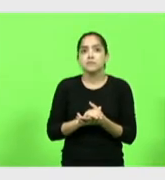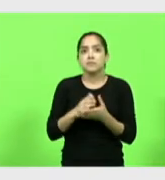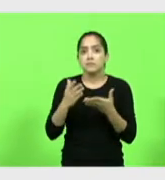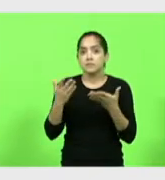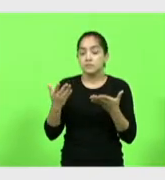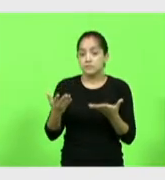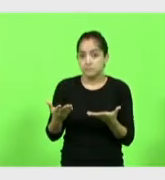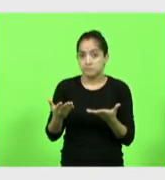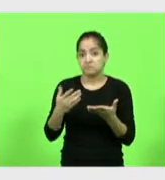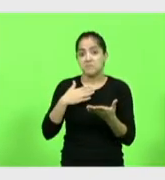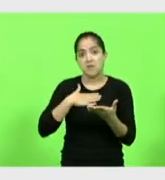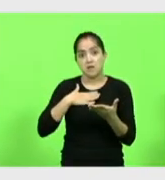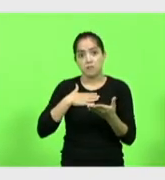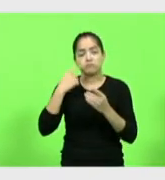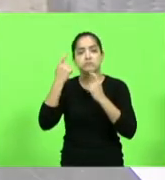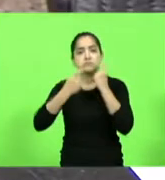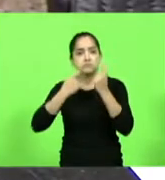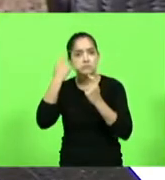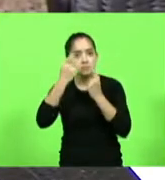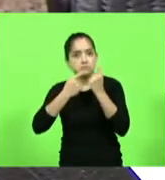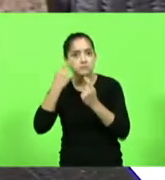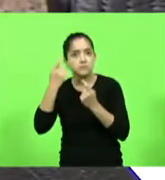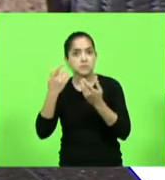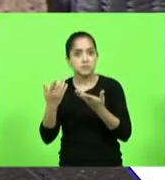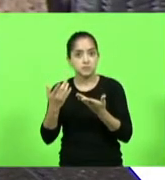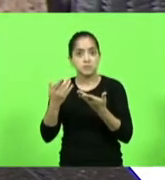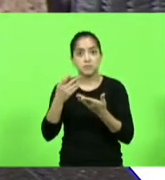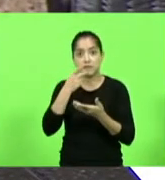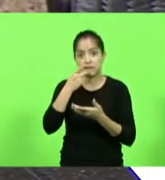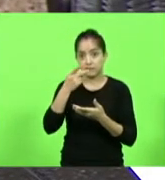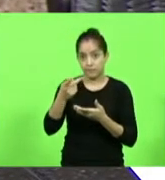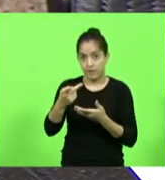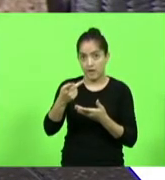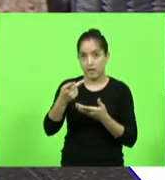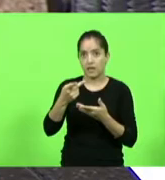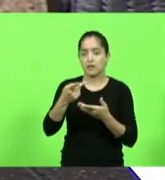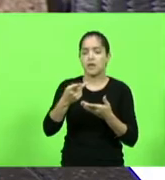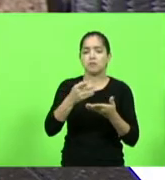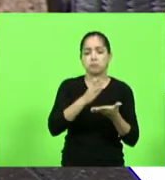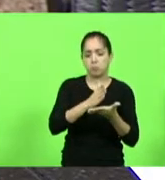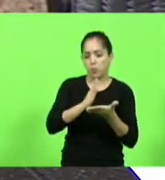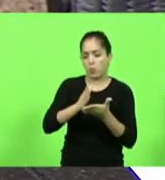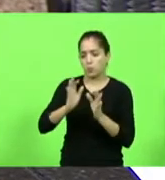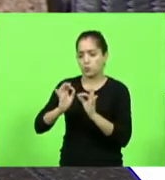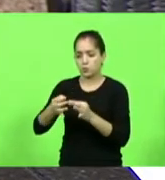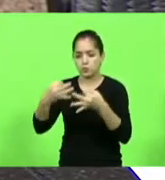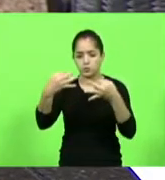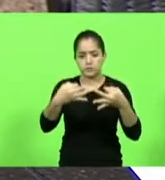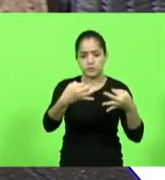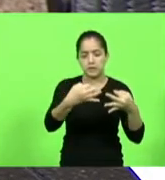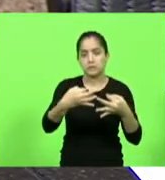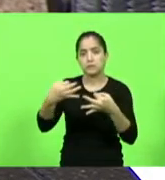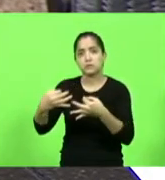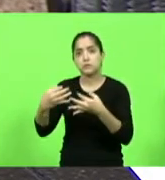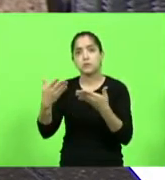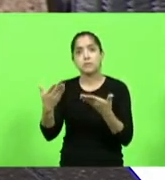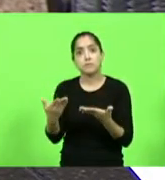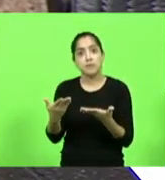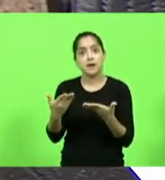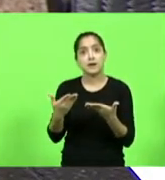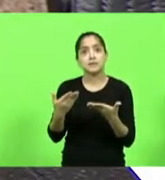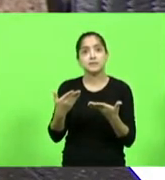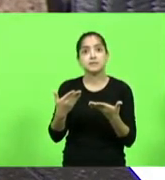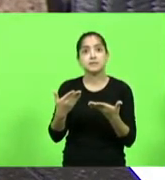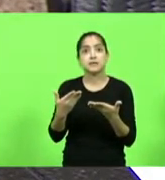muita preocupação, porque por um lado o governador fala que botou a casa em ordem e, por outro, nós temos uma narrativa tentando